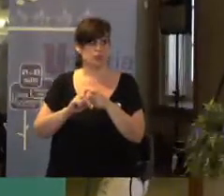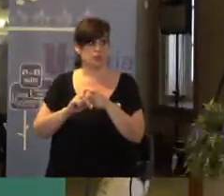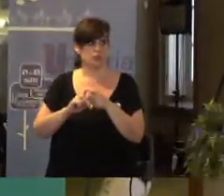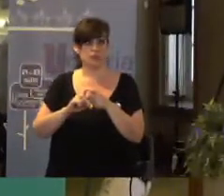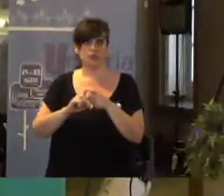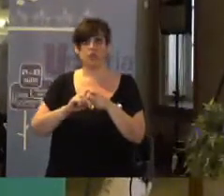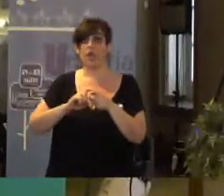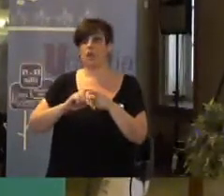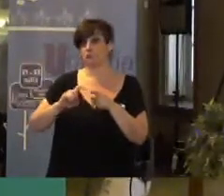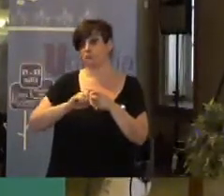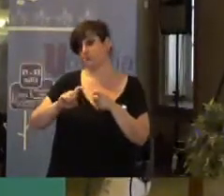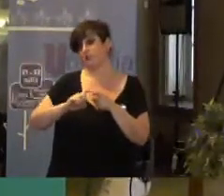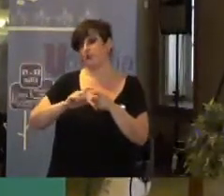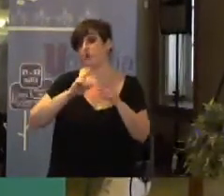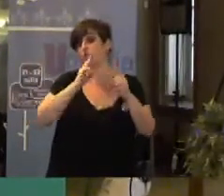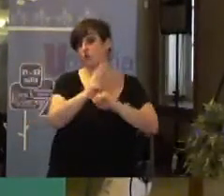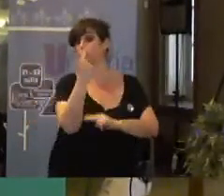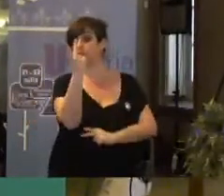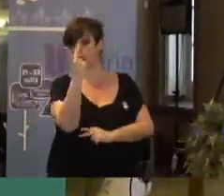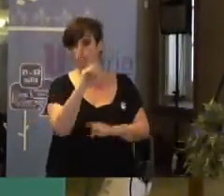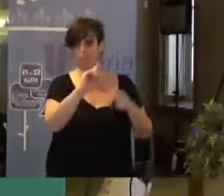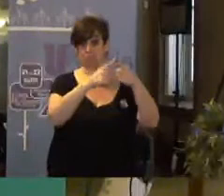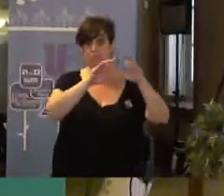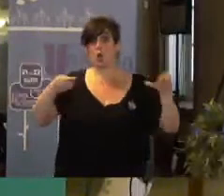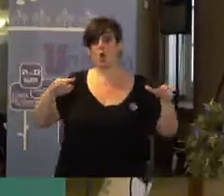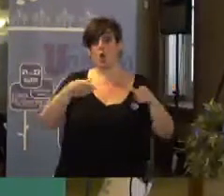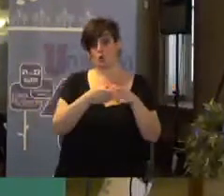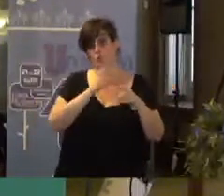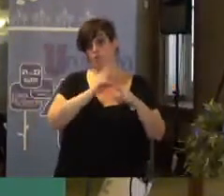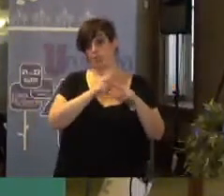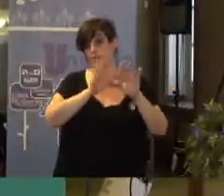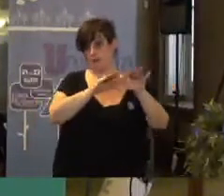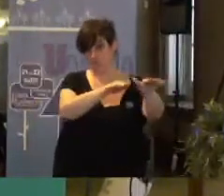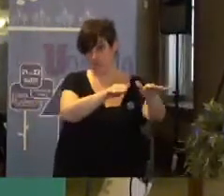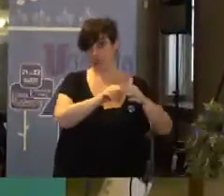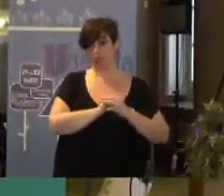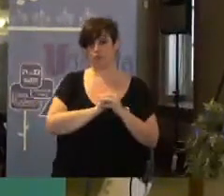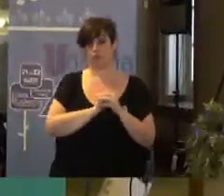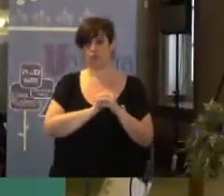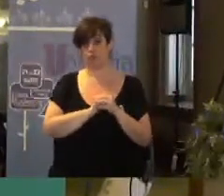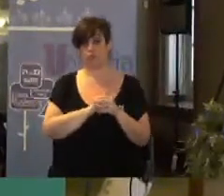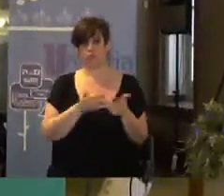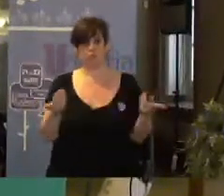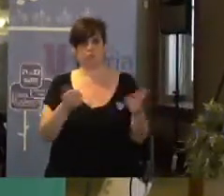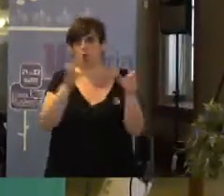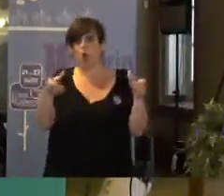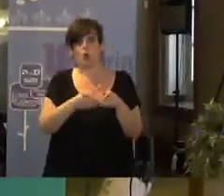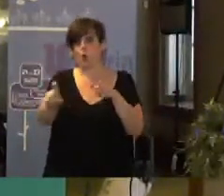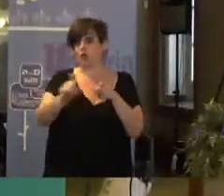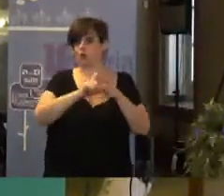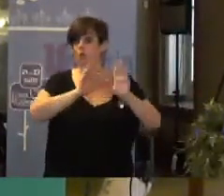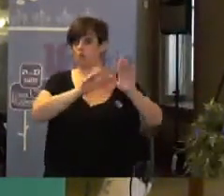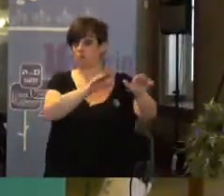de onda, não é? Os chamados partidos das manifes, que são os partidos das manifestações, os